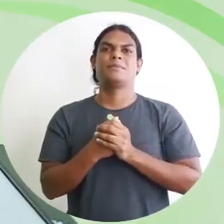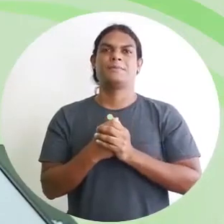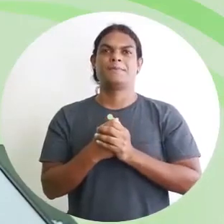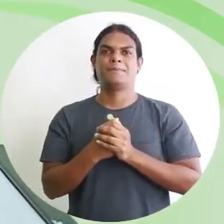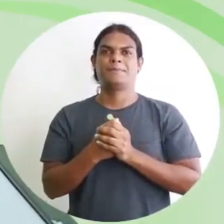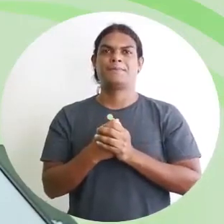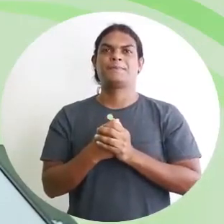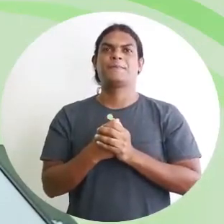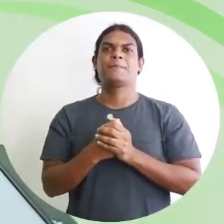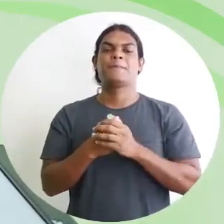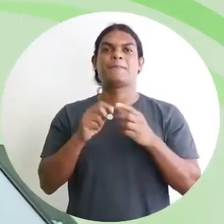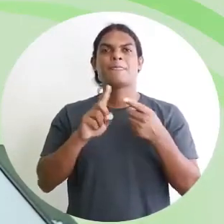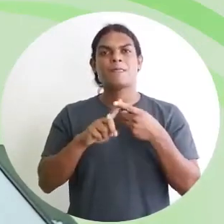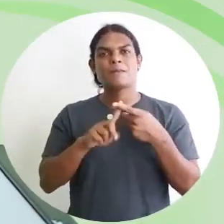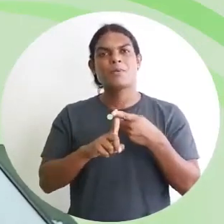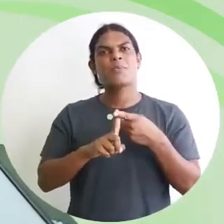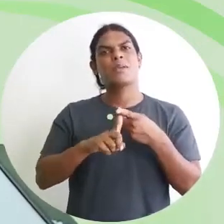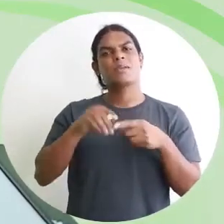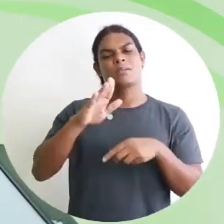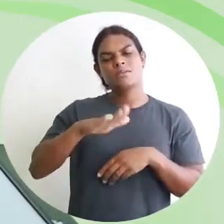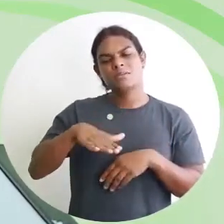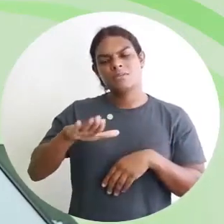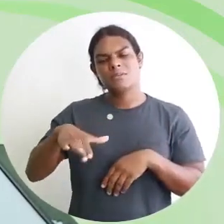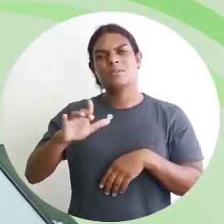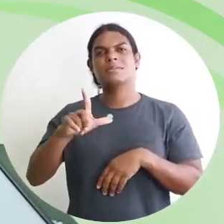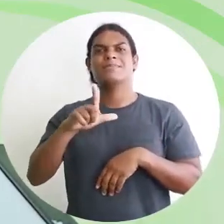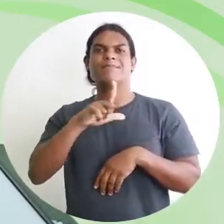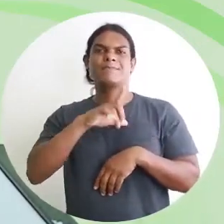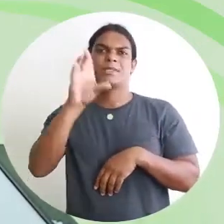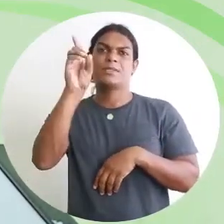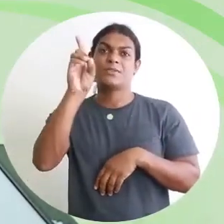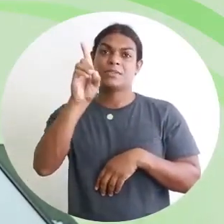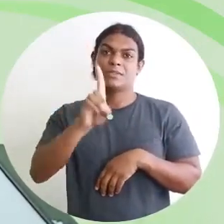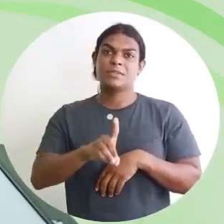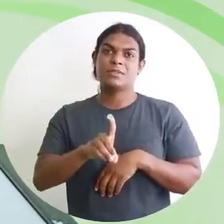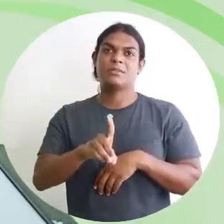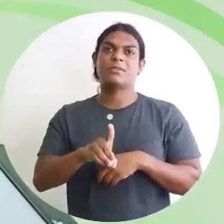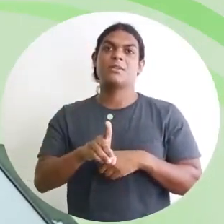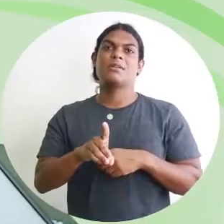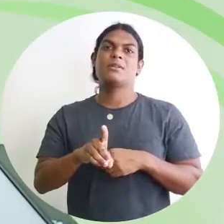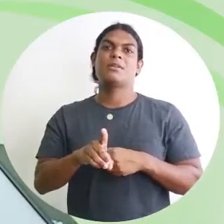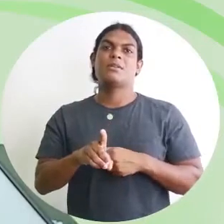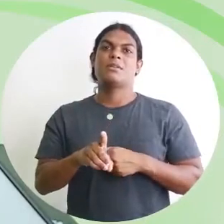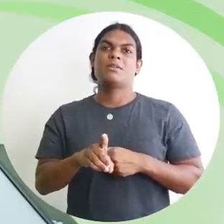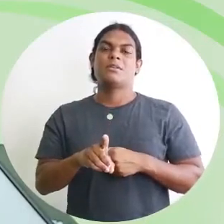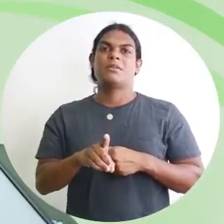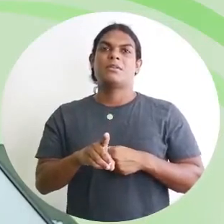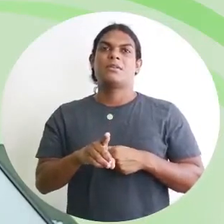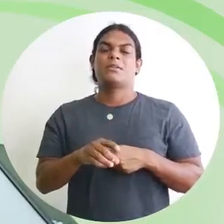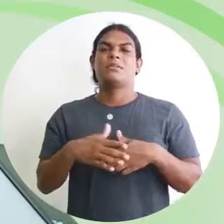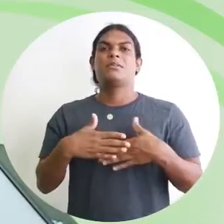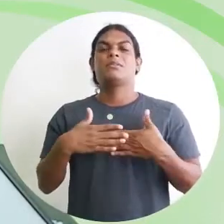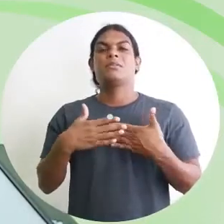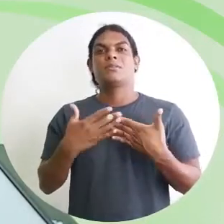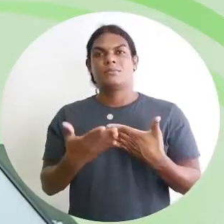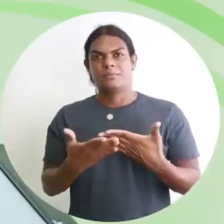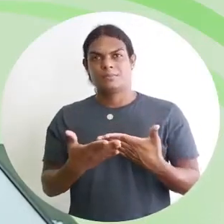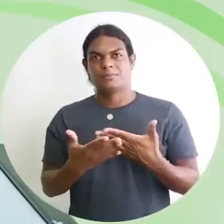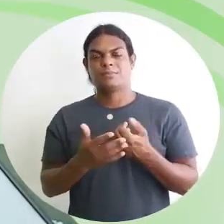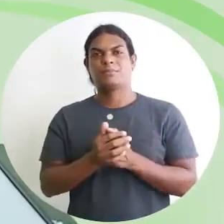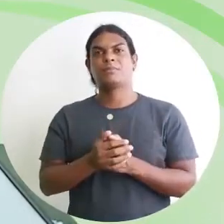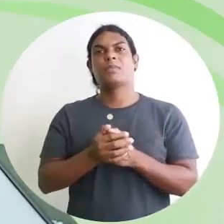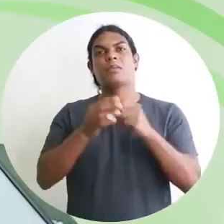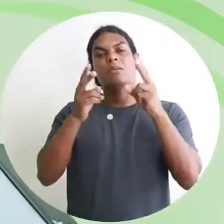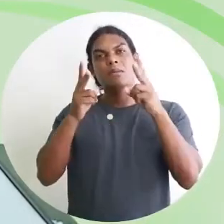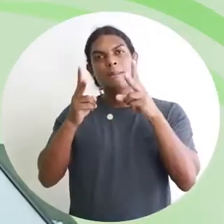criança com deficiência, para poder entender como ela se comunica. Então, com o tempo, a